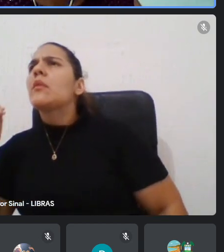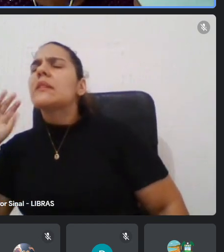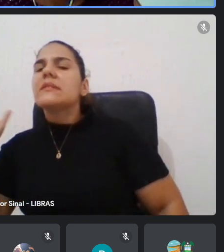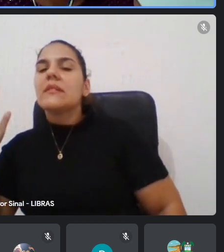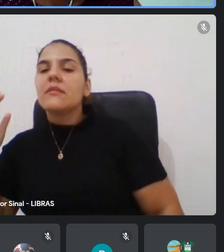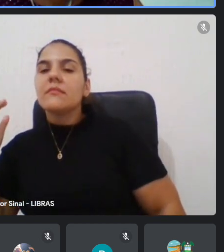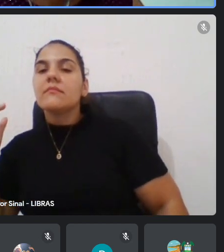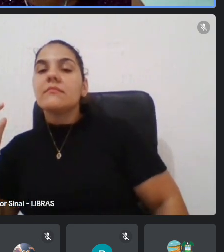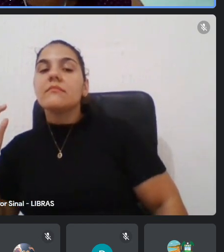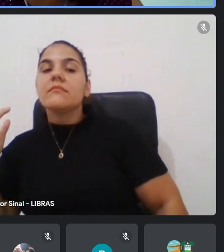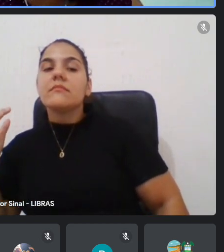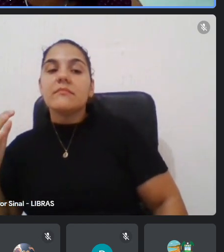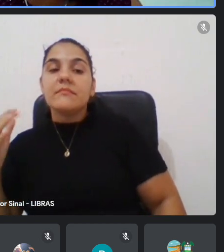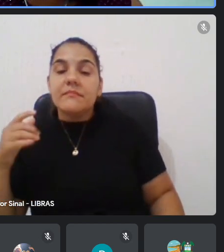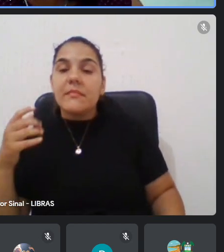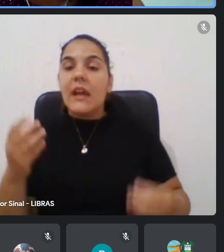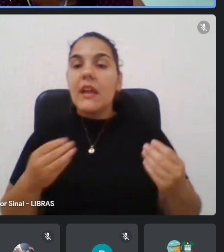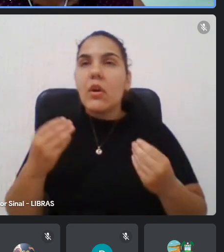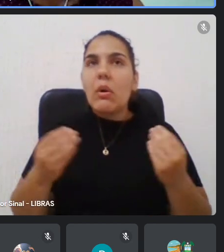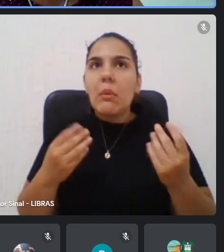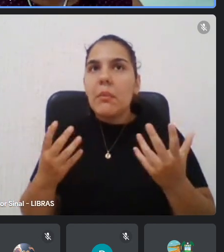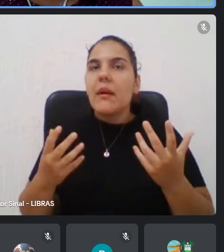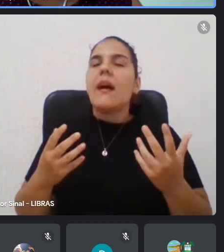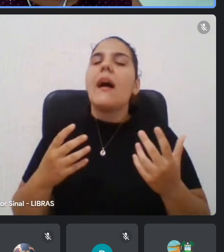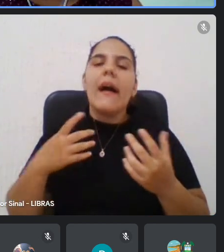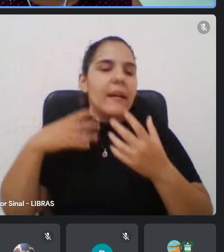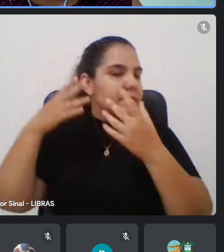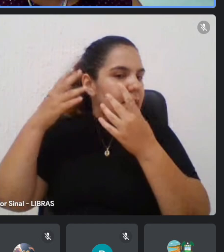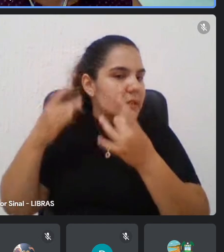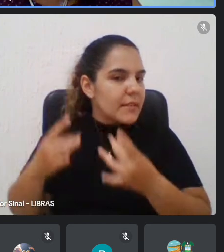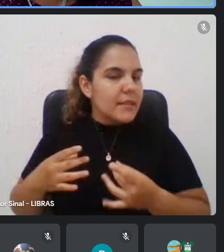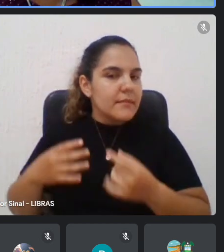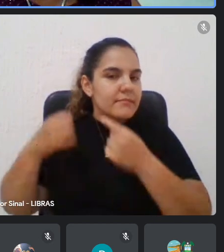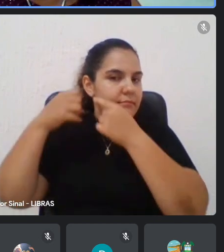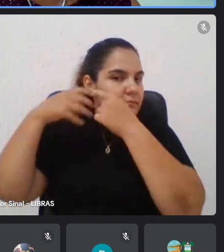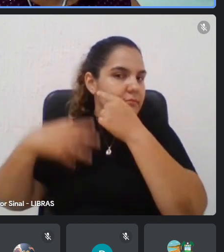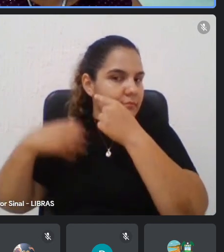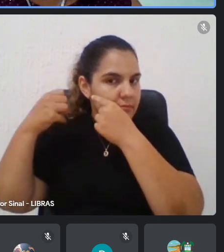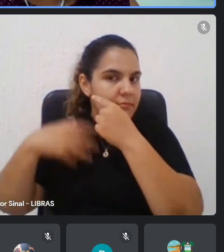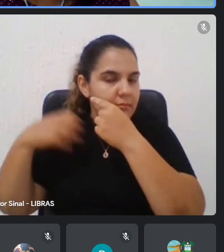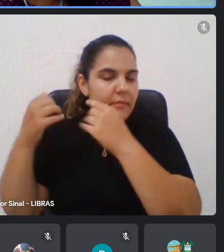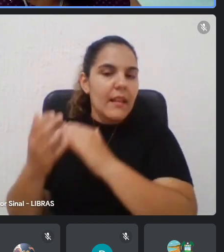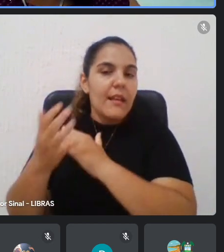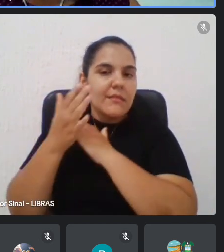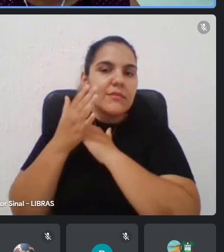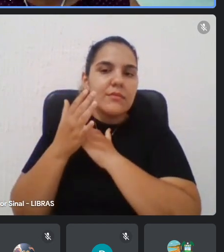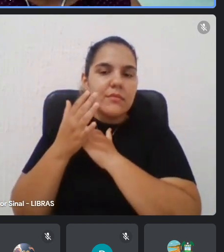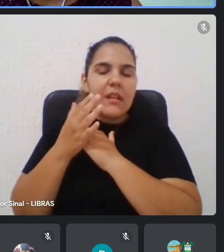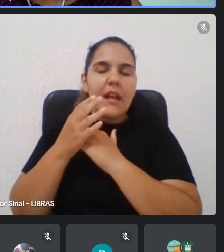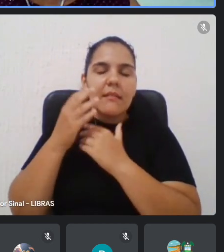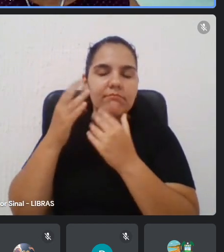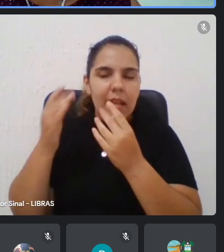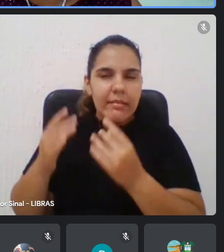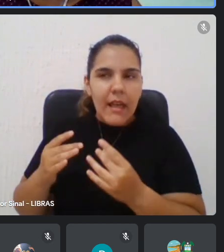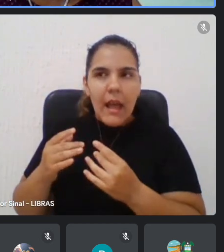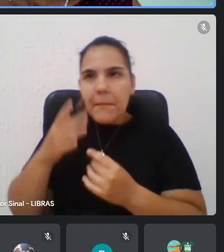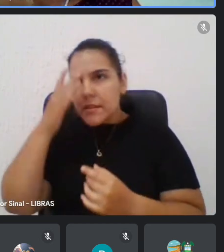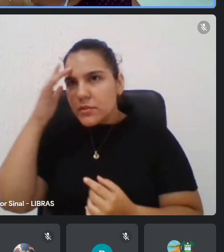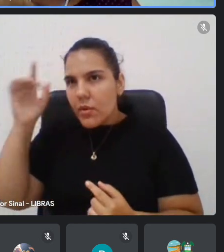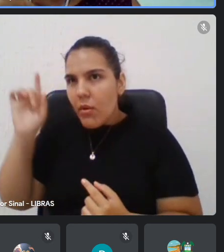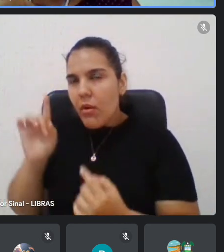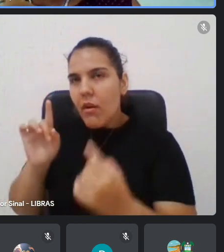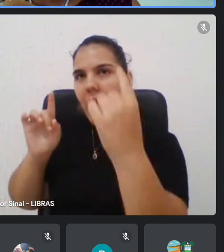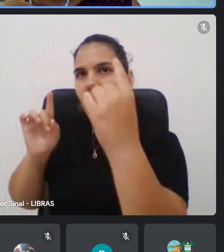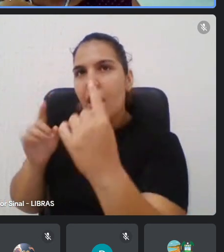recebeu o tiro. Se recebeu o tiro, fica uma confusão. A audiodescrição vai lá e dá a informação exata, da mesma forma com que